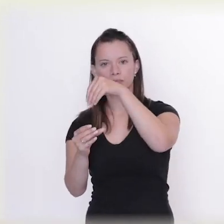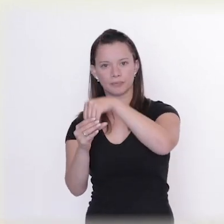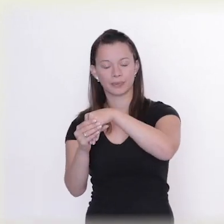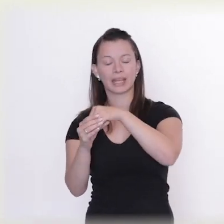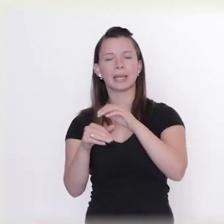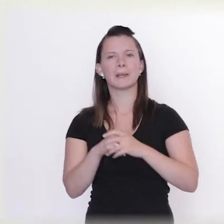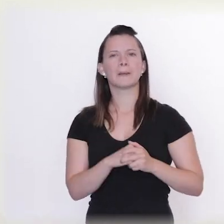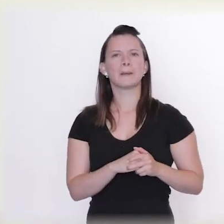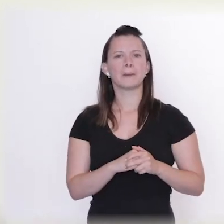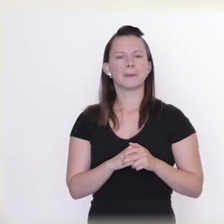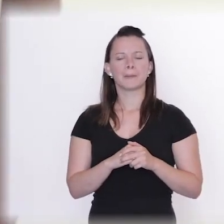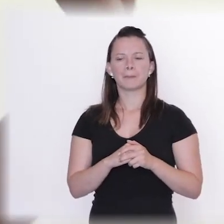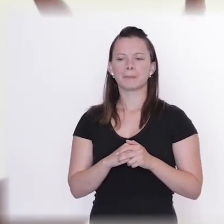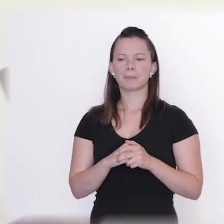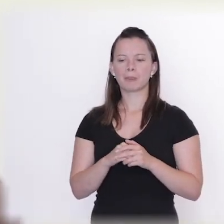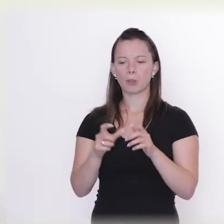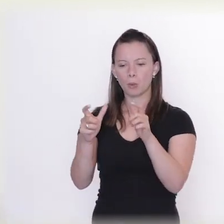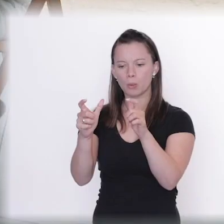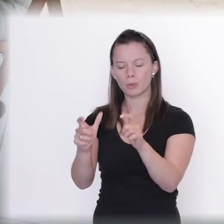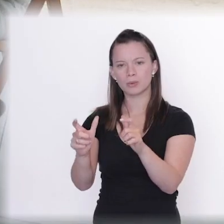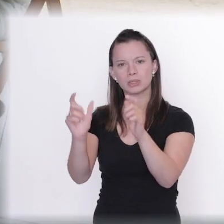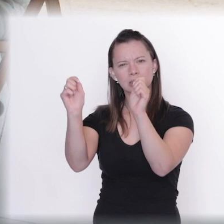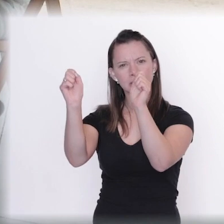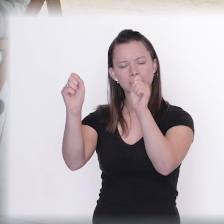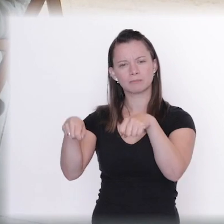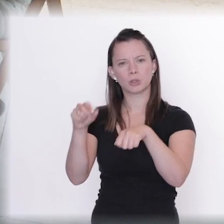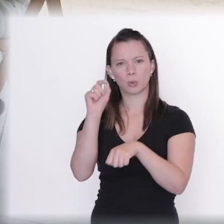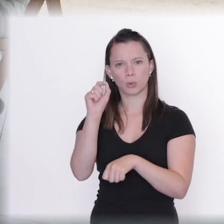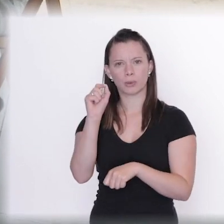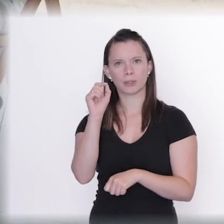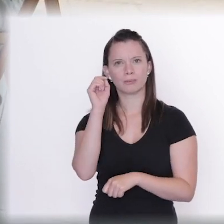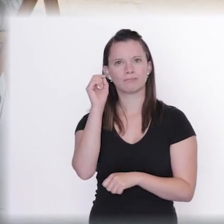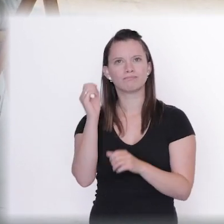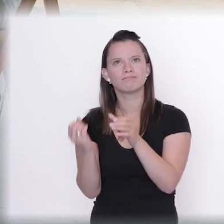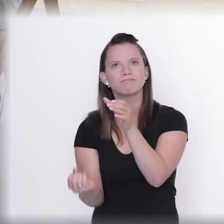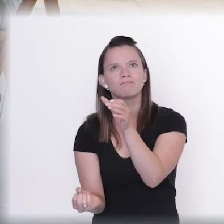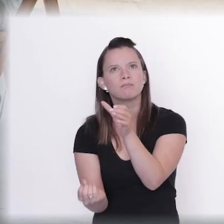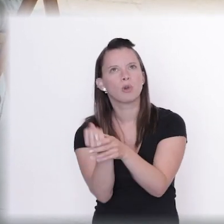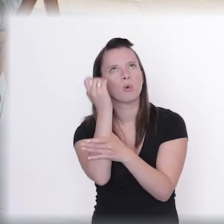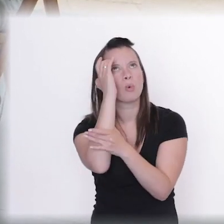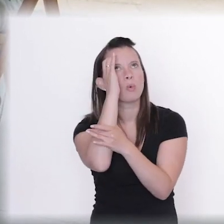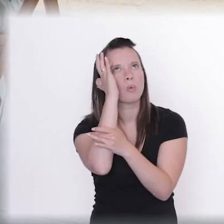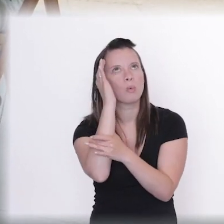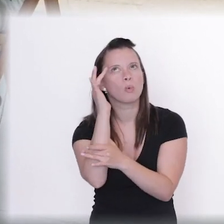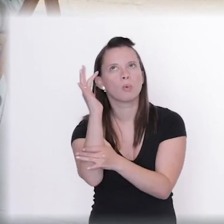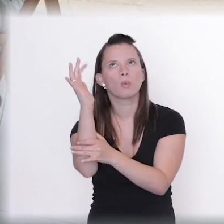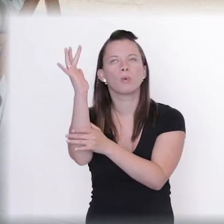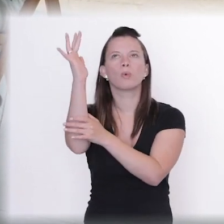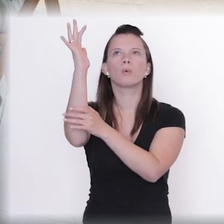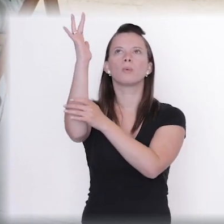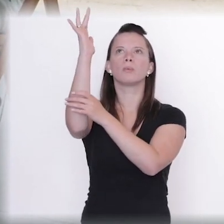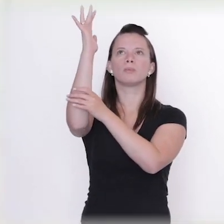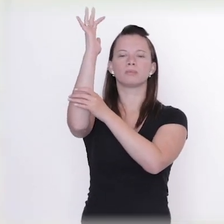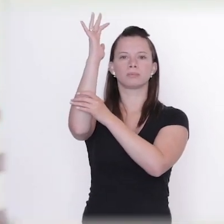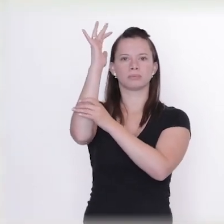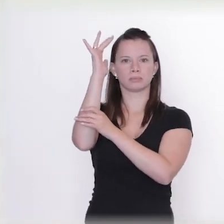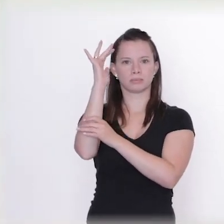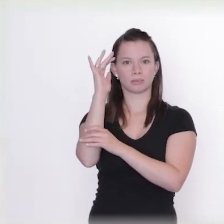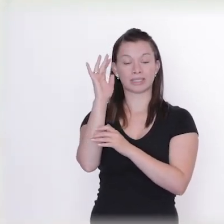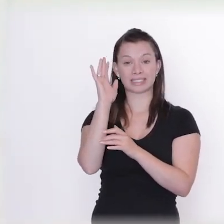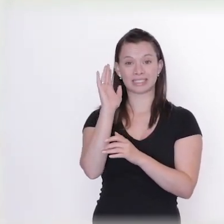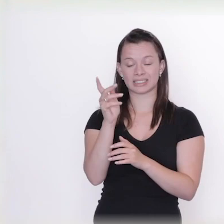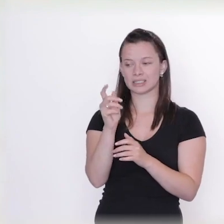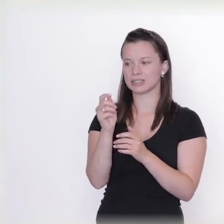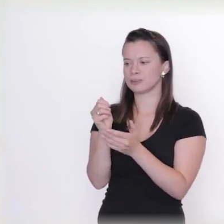capacidade de criar uma imaginação dominada, né? Criar um fetiche mesmo, em que as